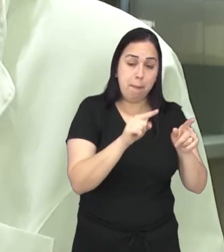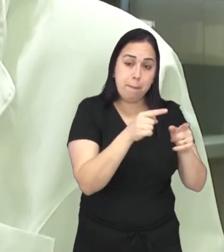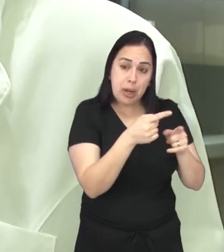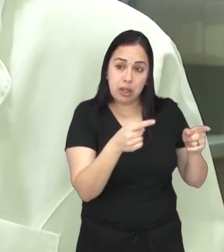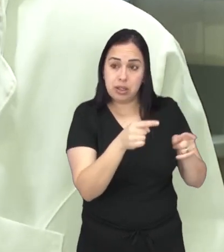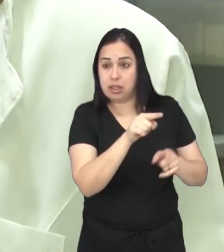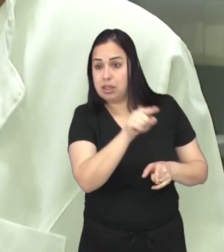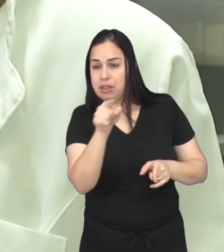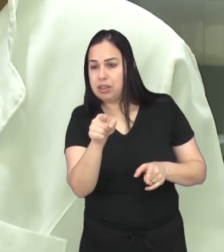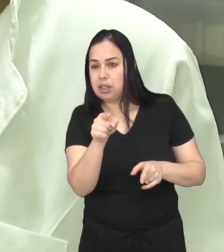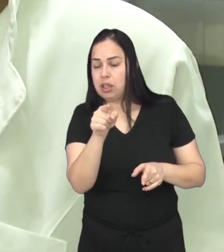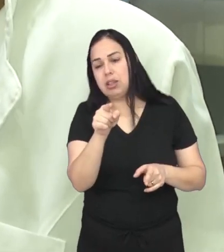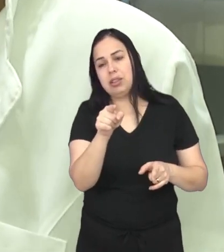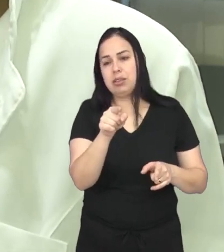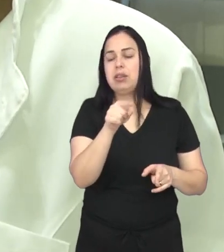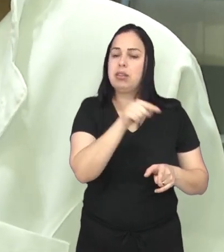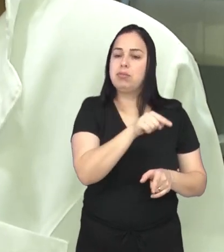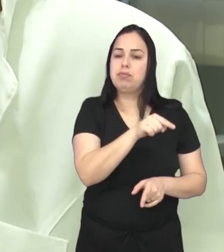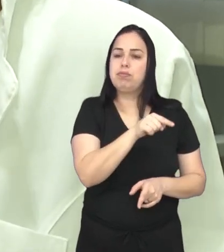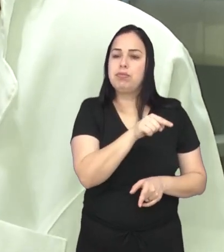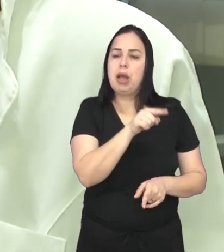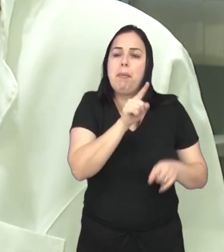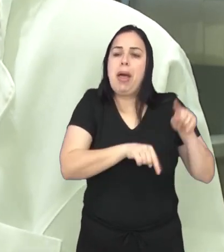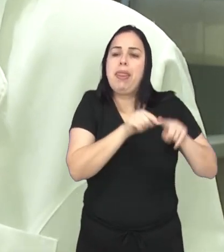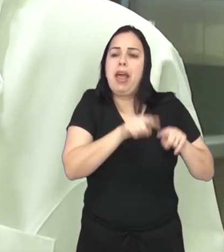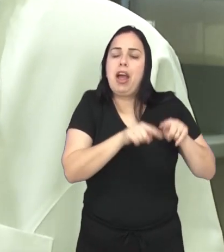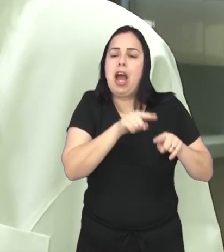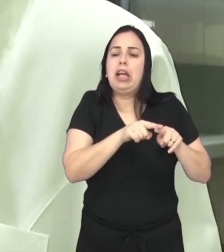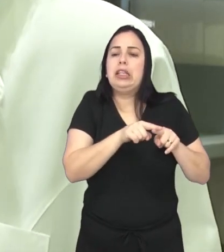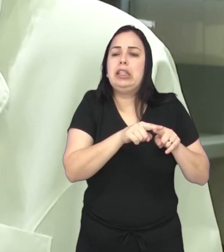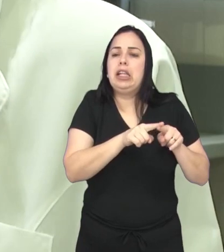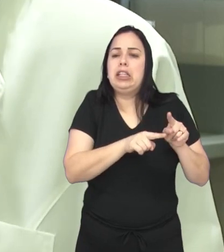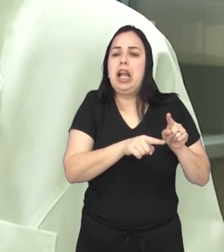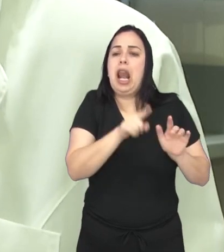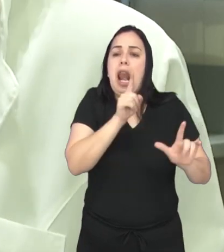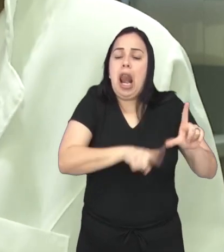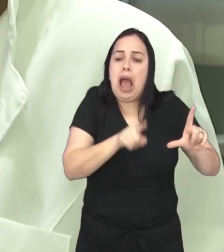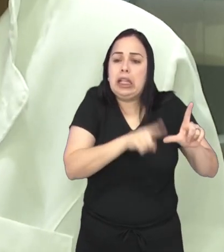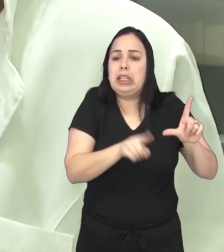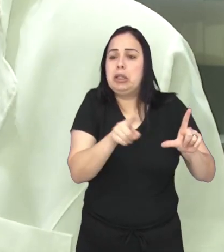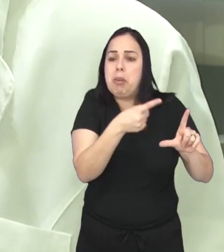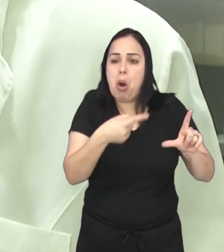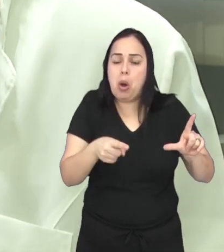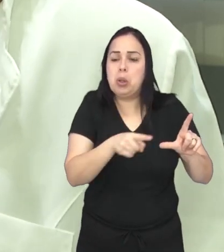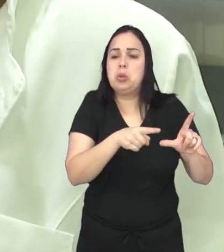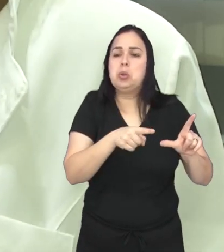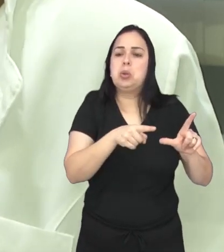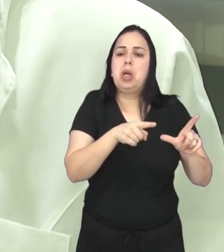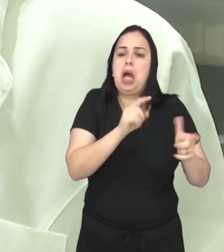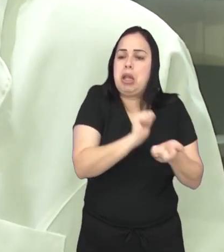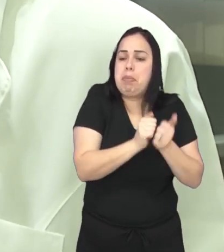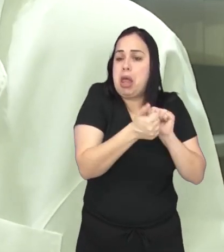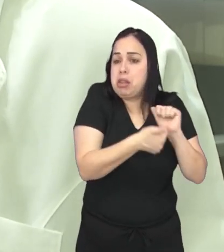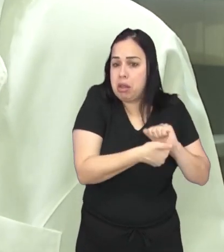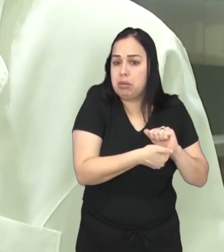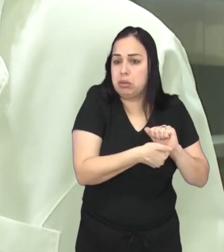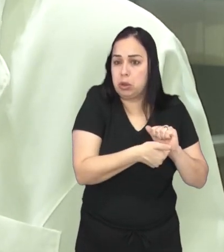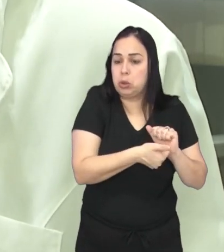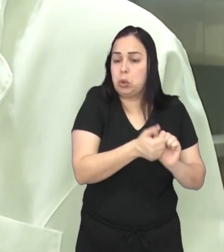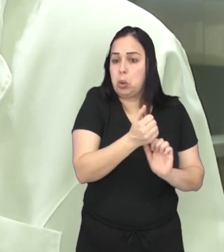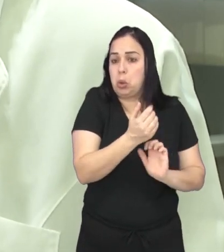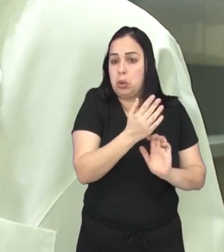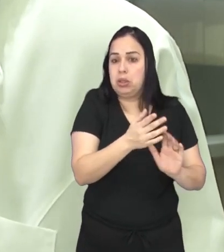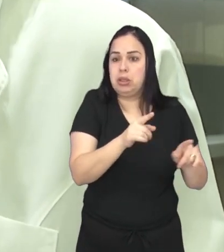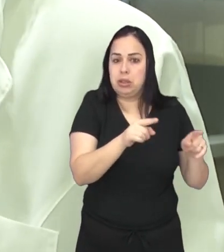isso, a não musicográfico e musicográfico. Os musicográficos são todos os materiais de partitura, letras de música, arranjo, todo